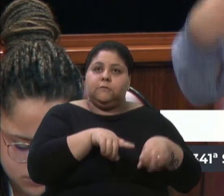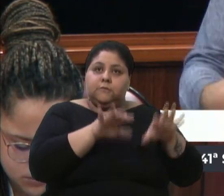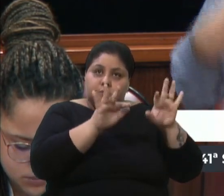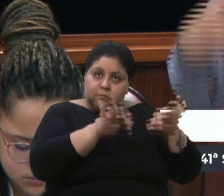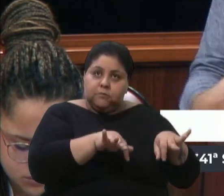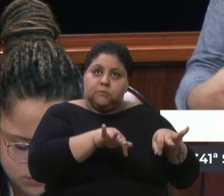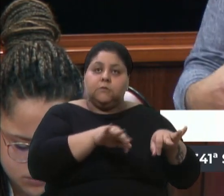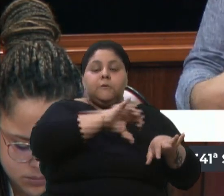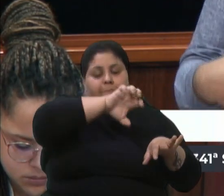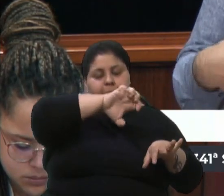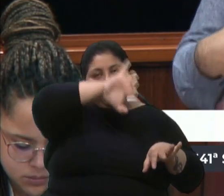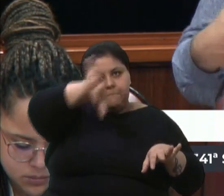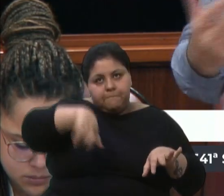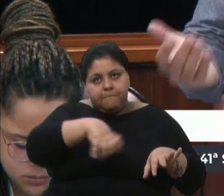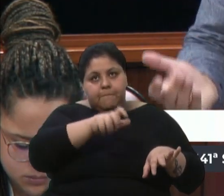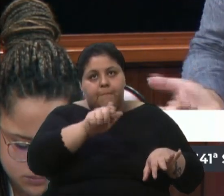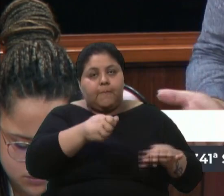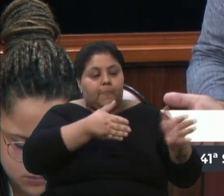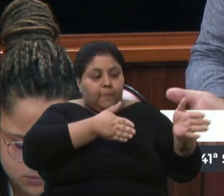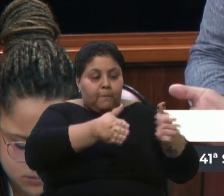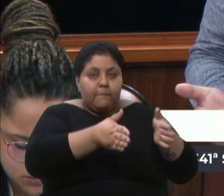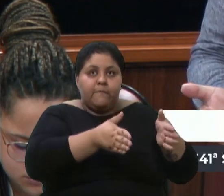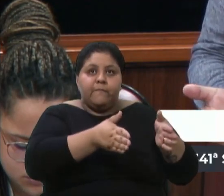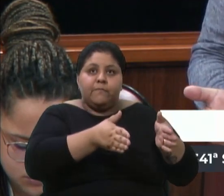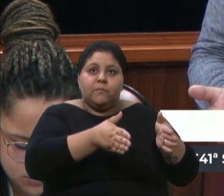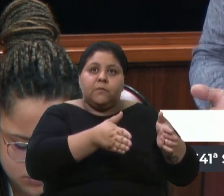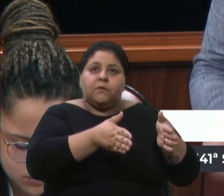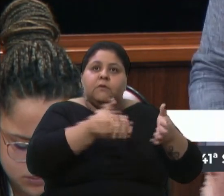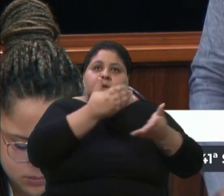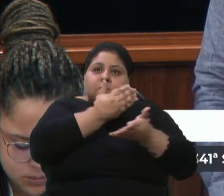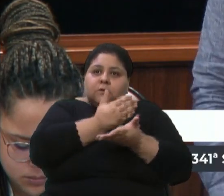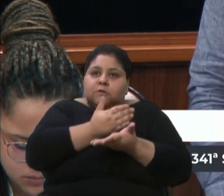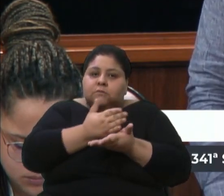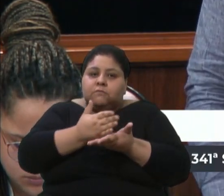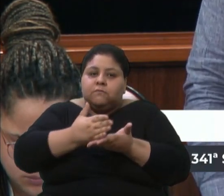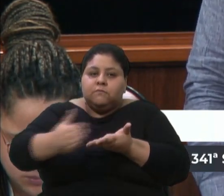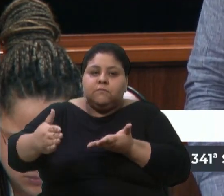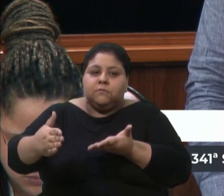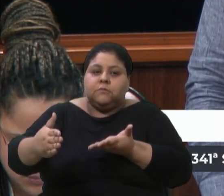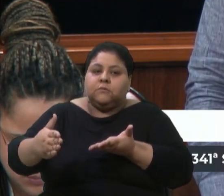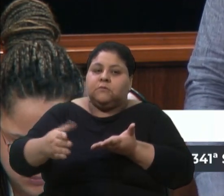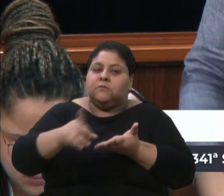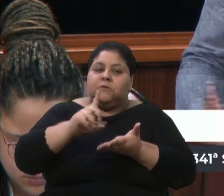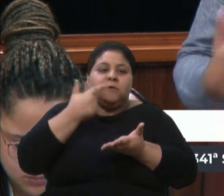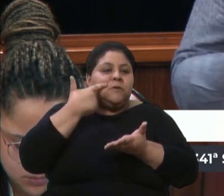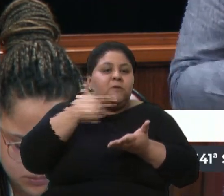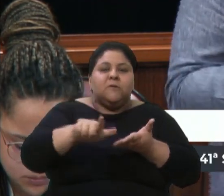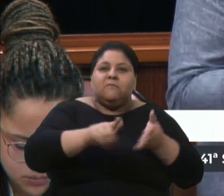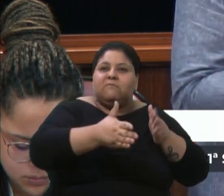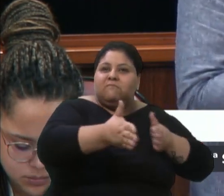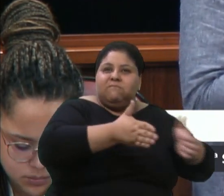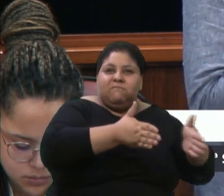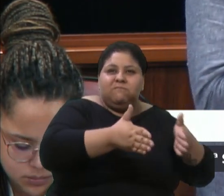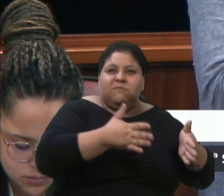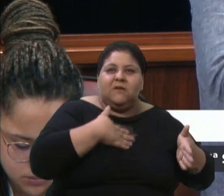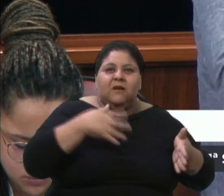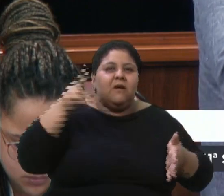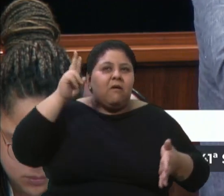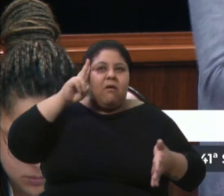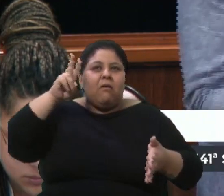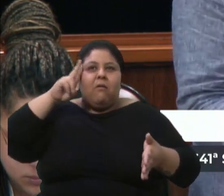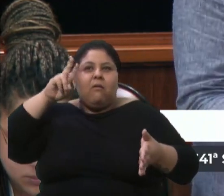a EJA, a modalidade EJA, foi se tornando inviabilizada. Eu lembro, quando eu entrei no município, nós